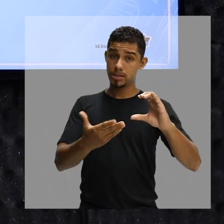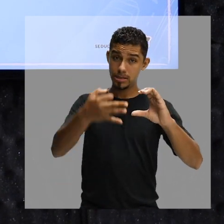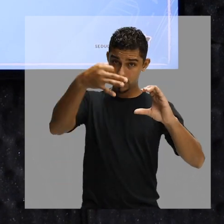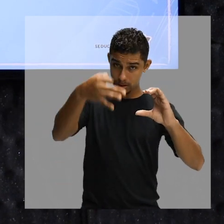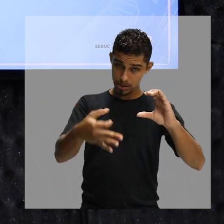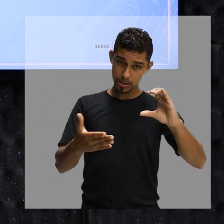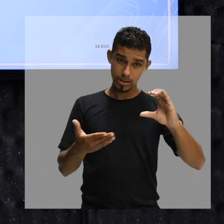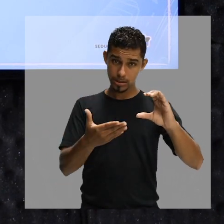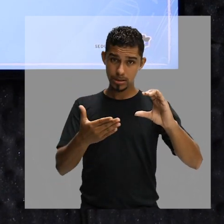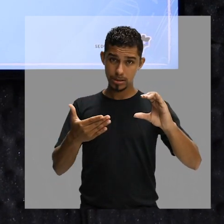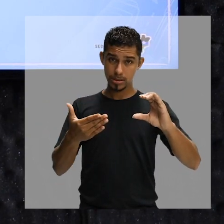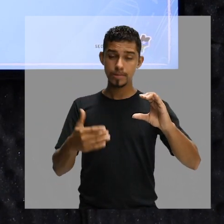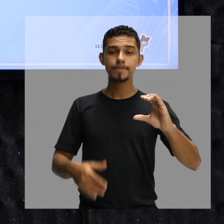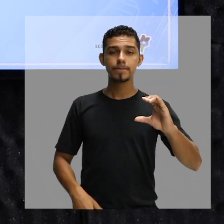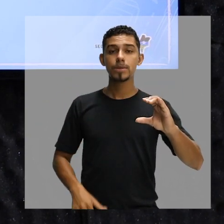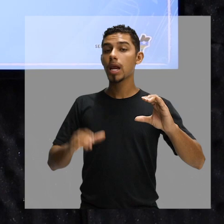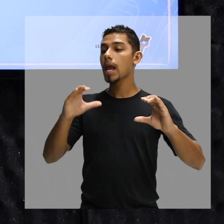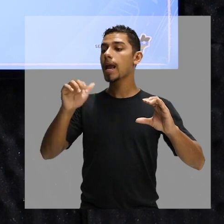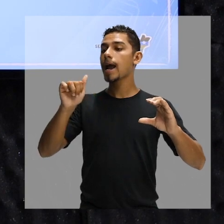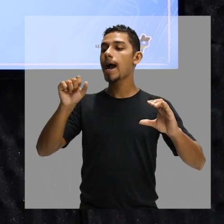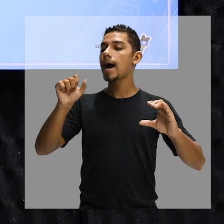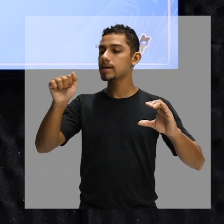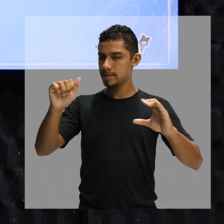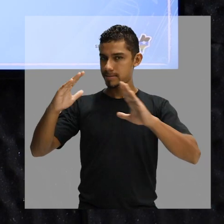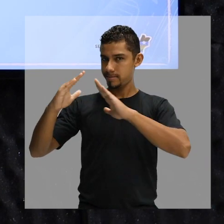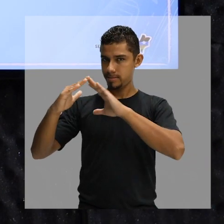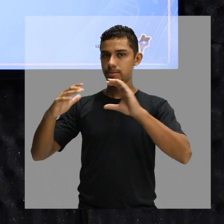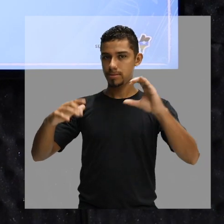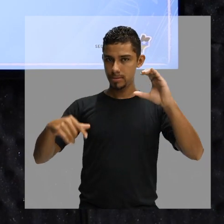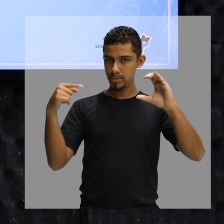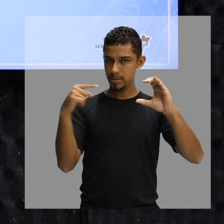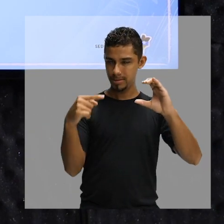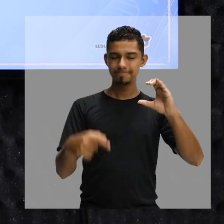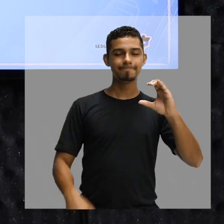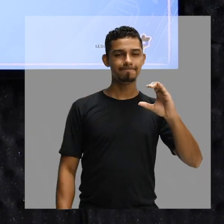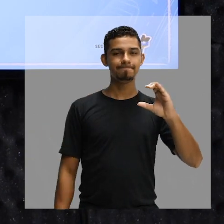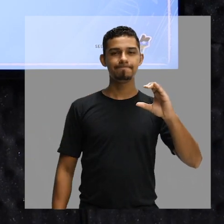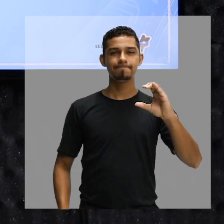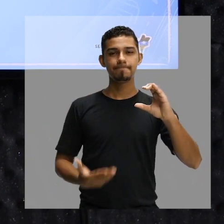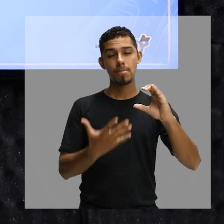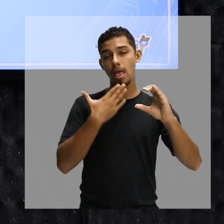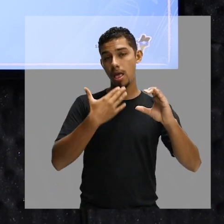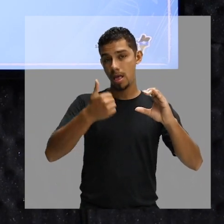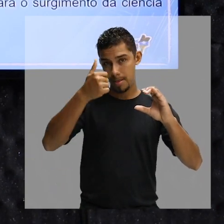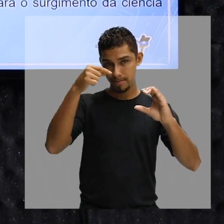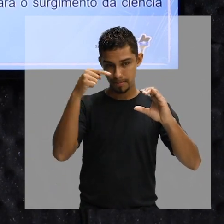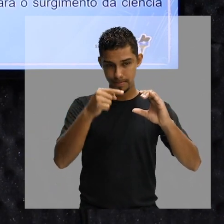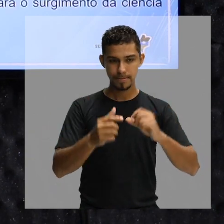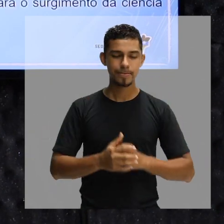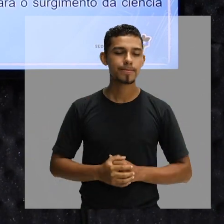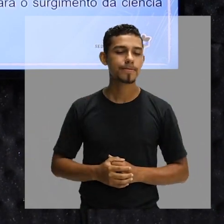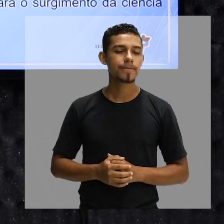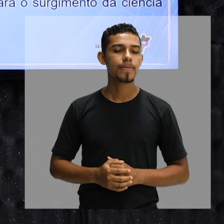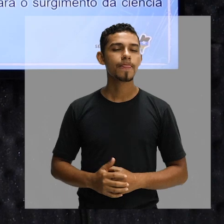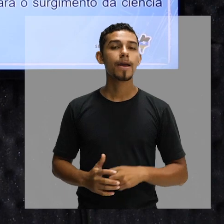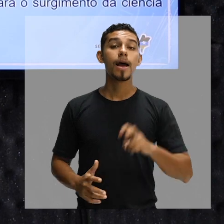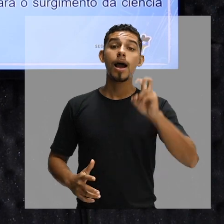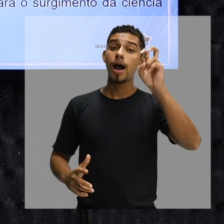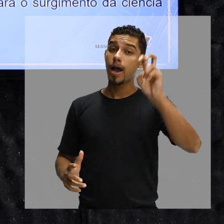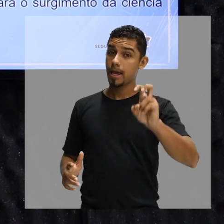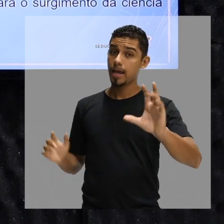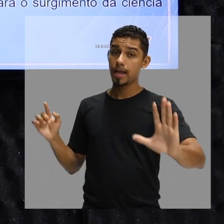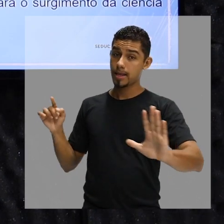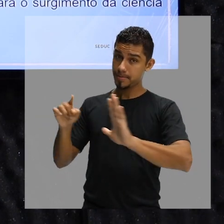letra C de casa, tá? Que traz uma proposição melhor para a gente nesta questão. Na